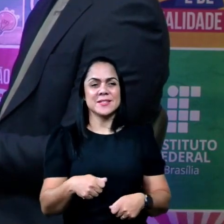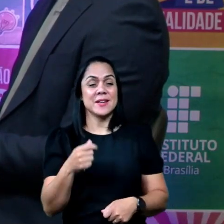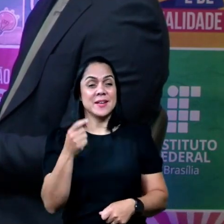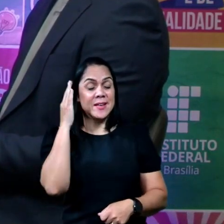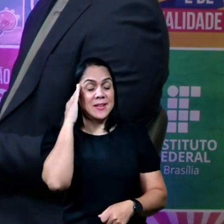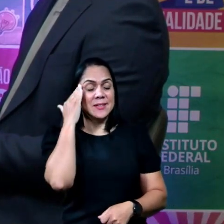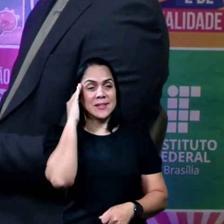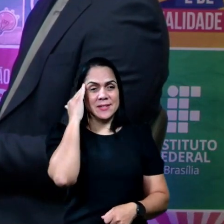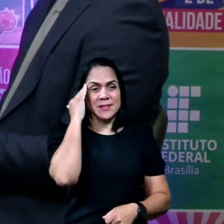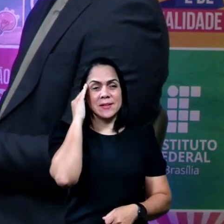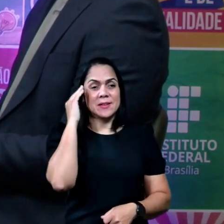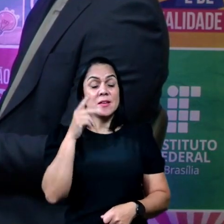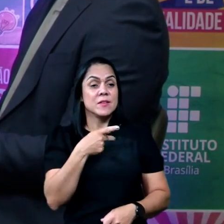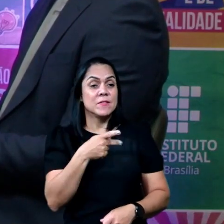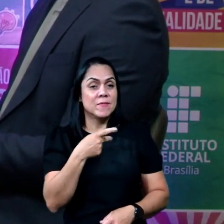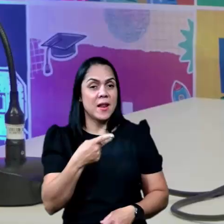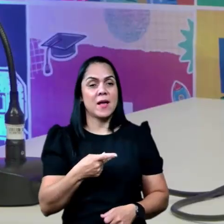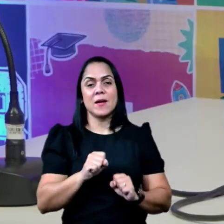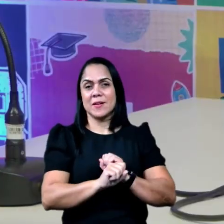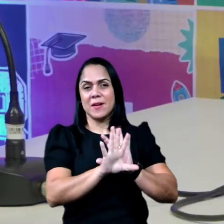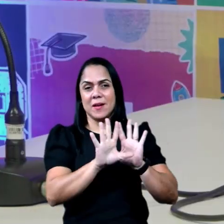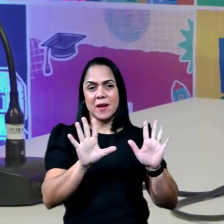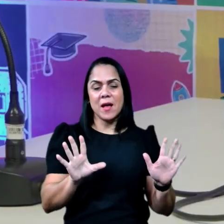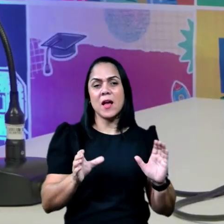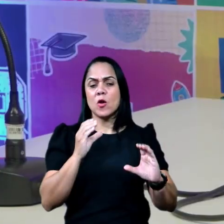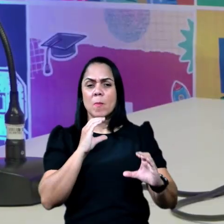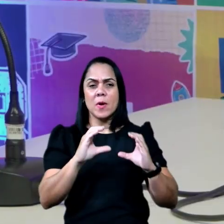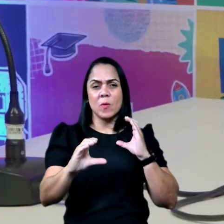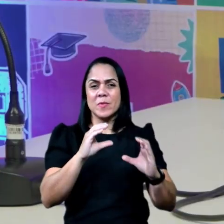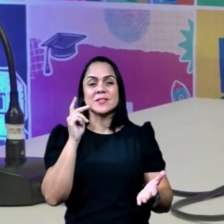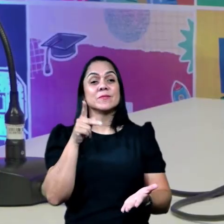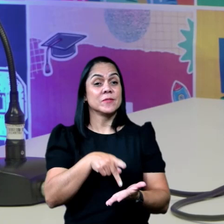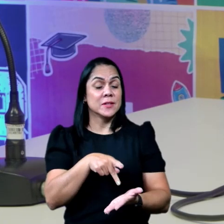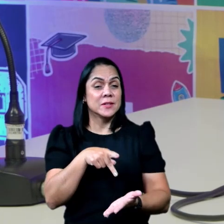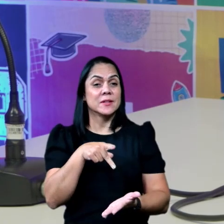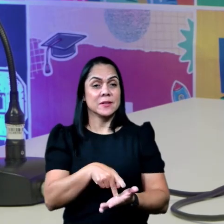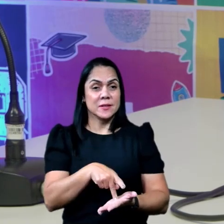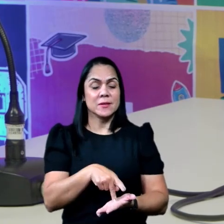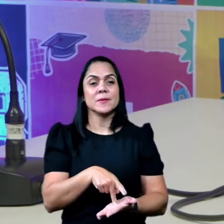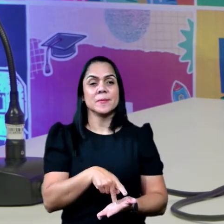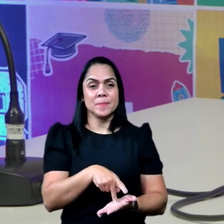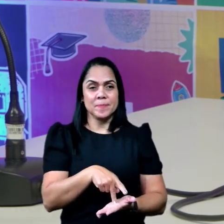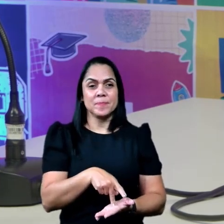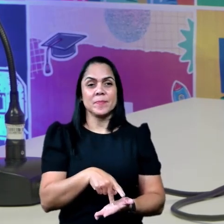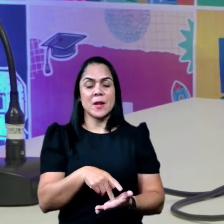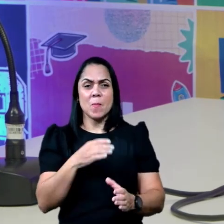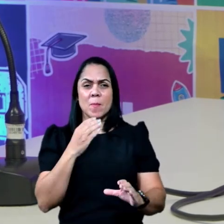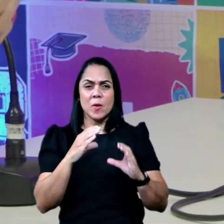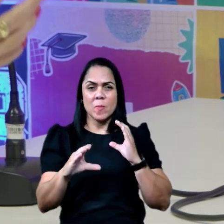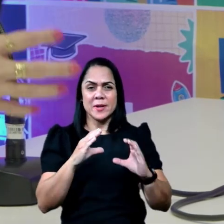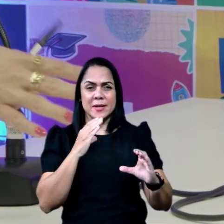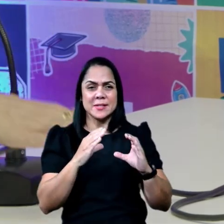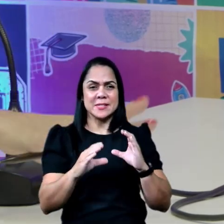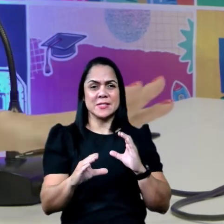muito honestamente, né, assumir uma comunicação mais assertiva, uma comunicação não violenta para dizer